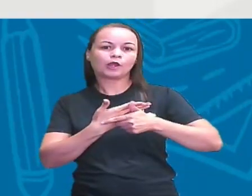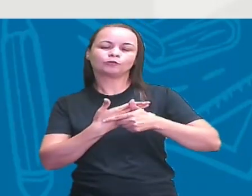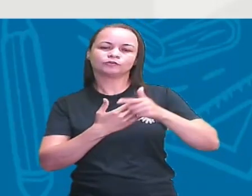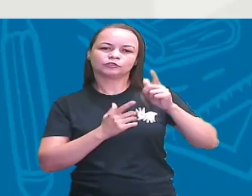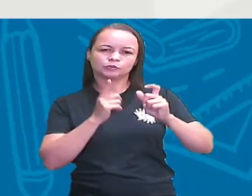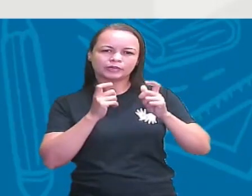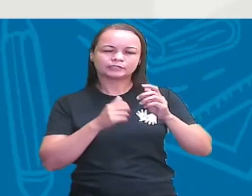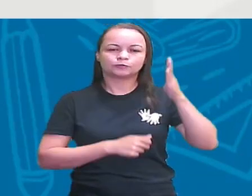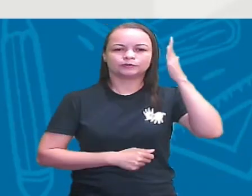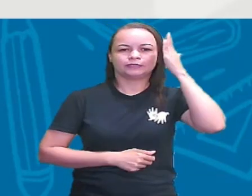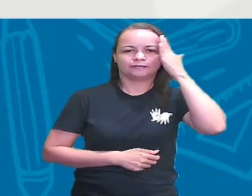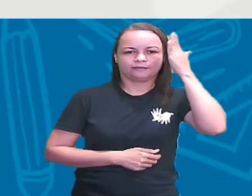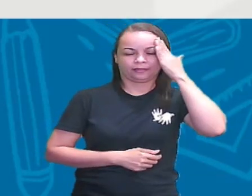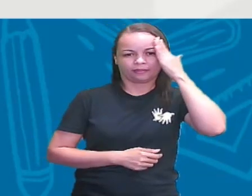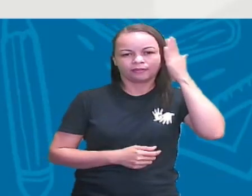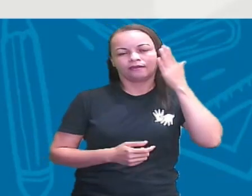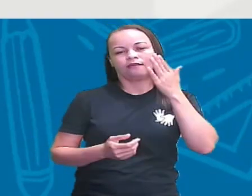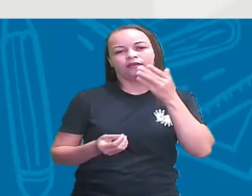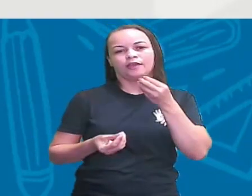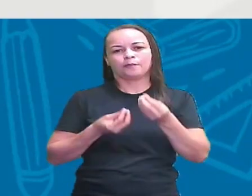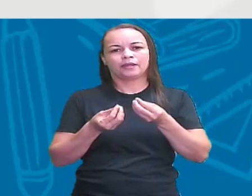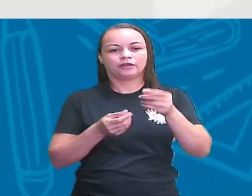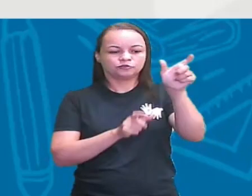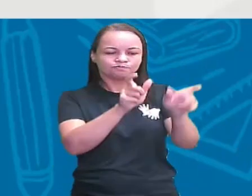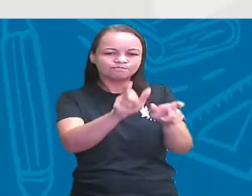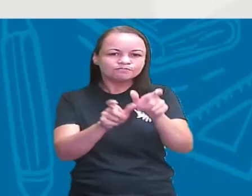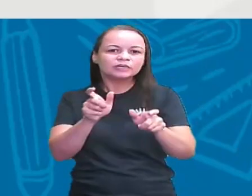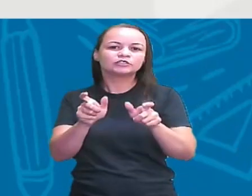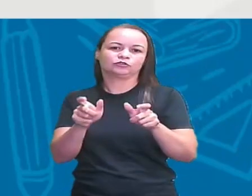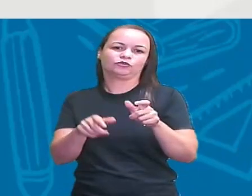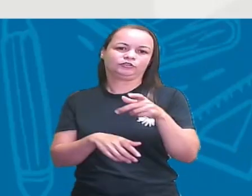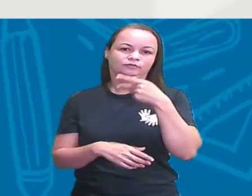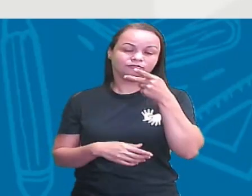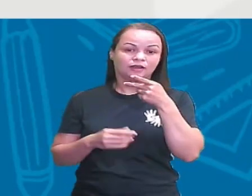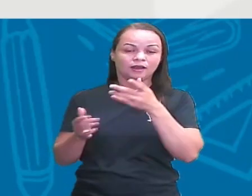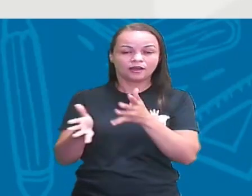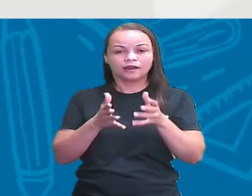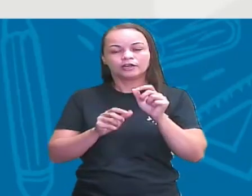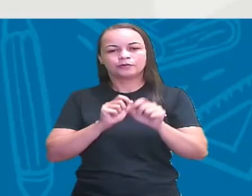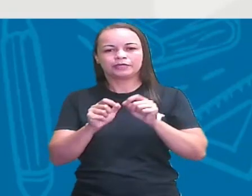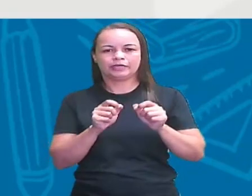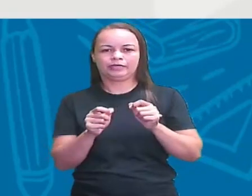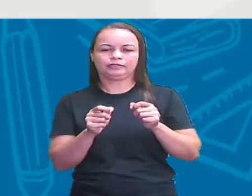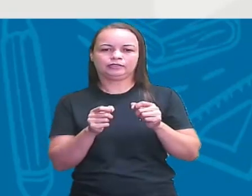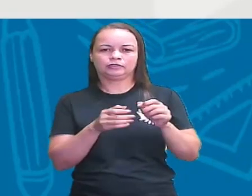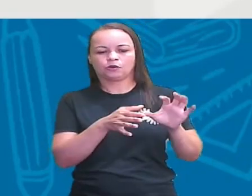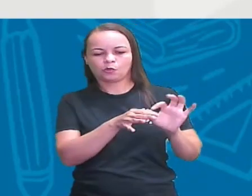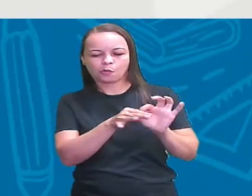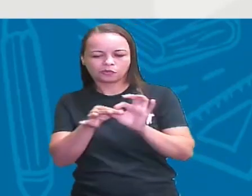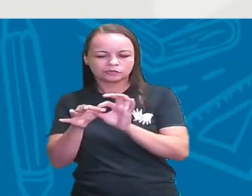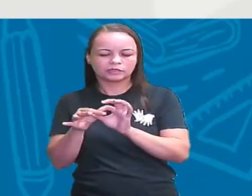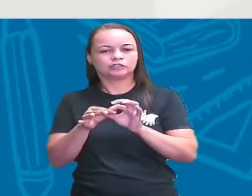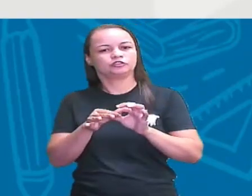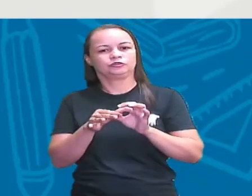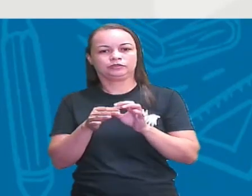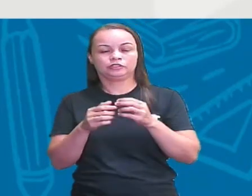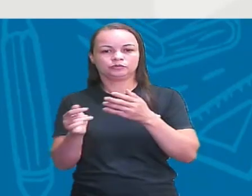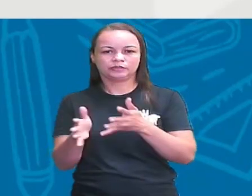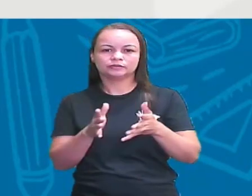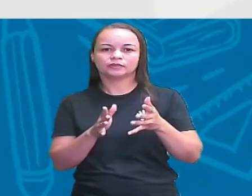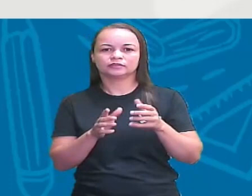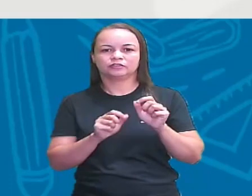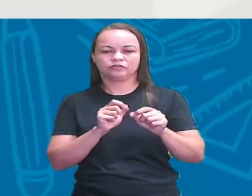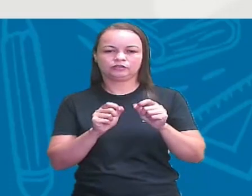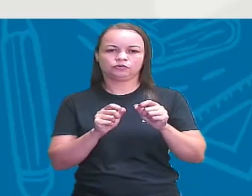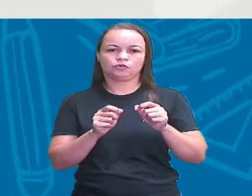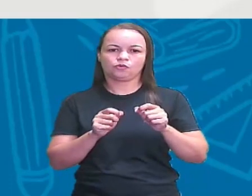sendo compreendida pelos falantes e estando adequada aos contextos e às expectativas no ato